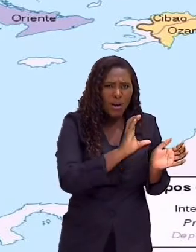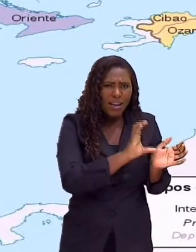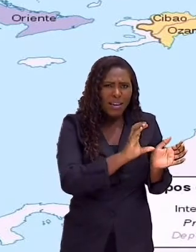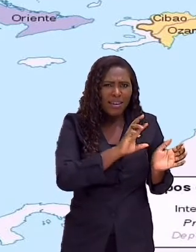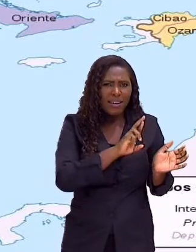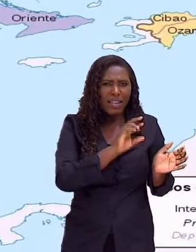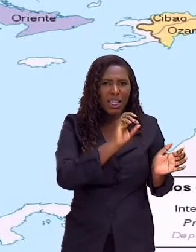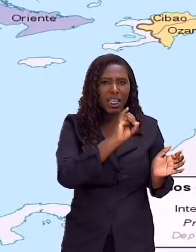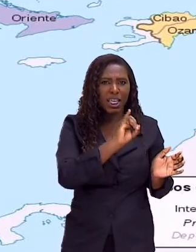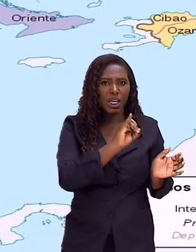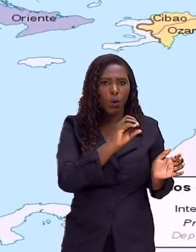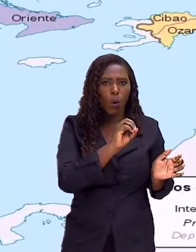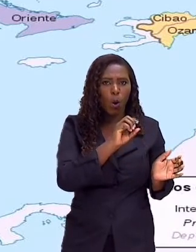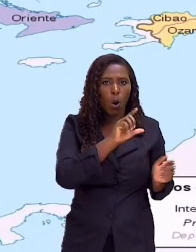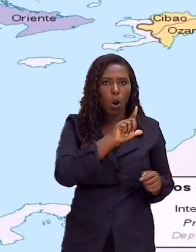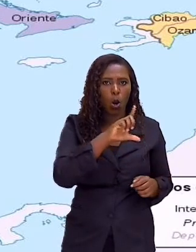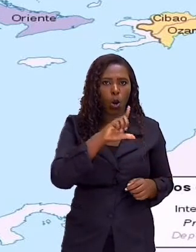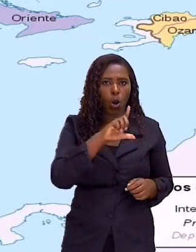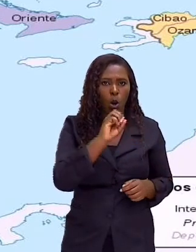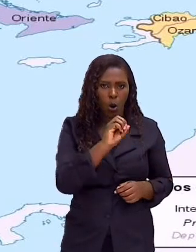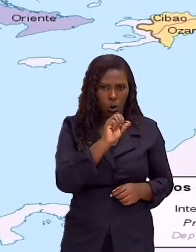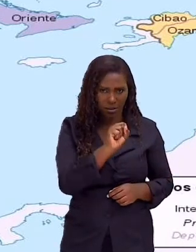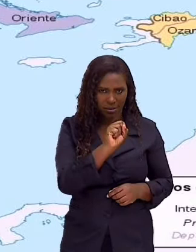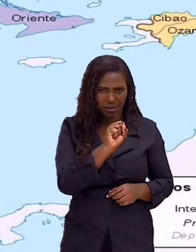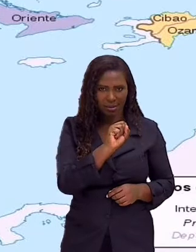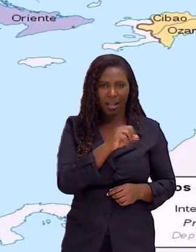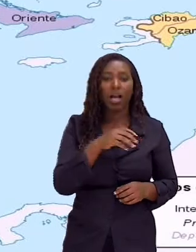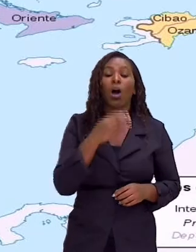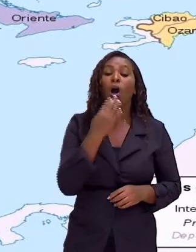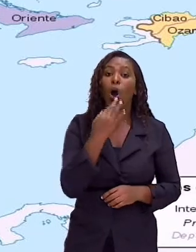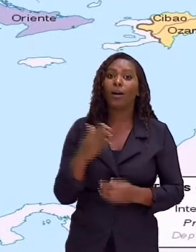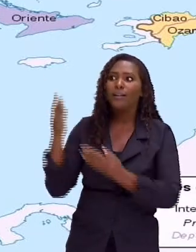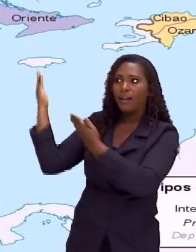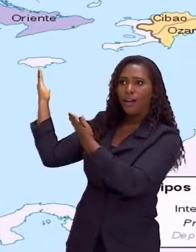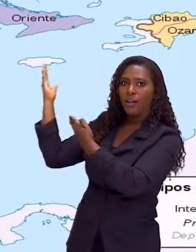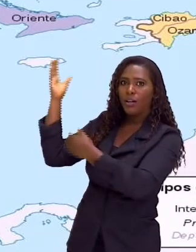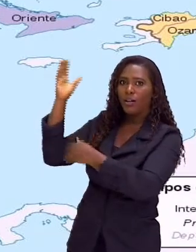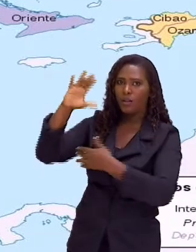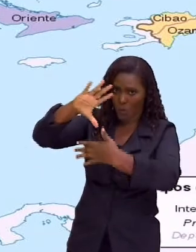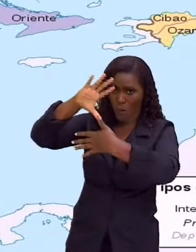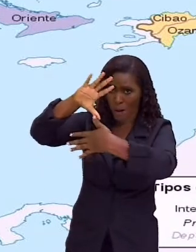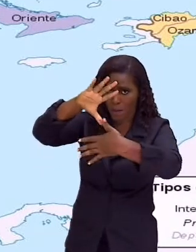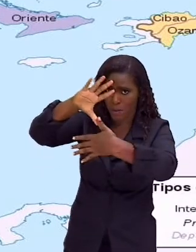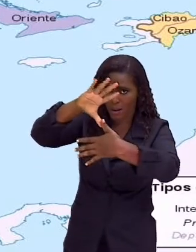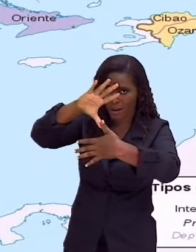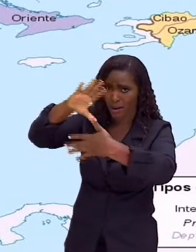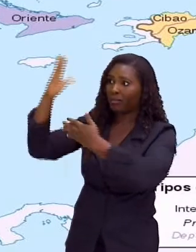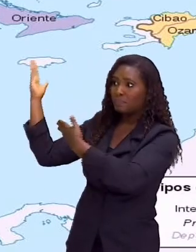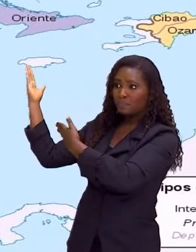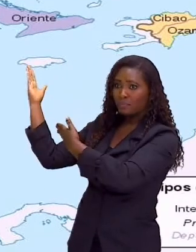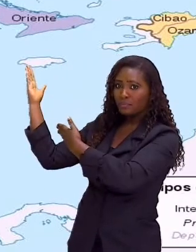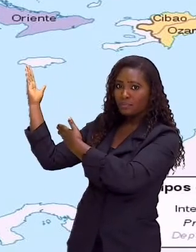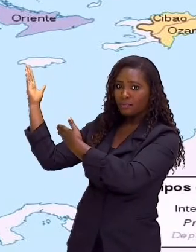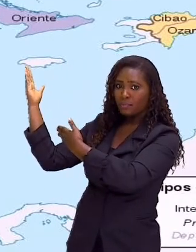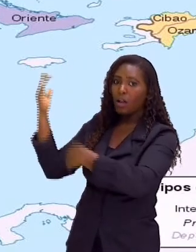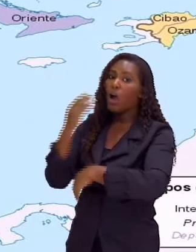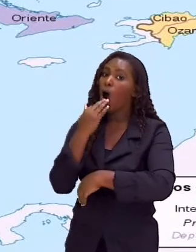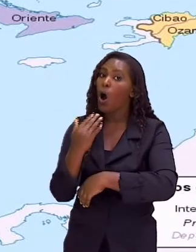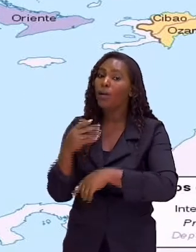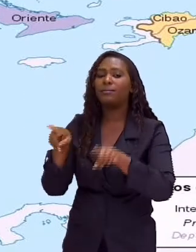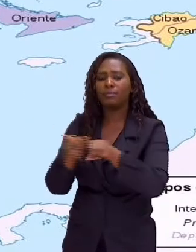mapa, colorido, era a região da Nova Espanha. Hoje nós estamos vendo que tem um pedaço aqui dos